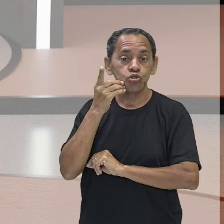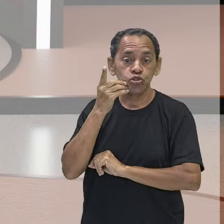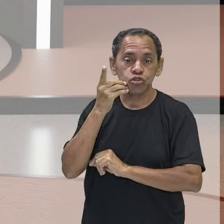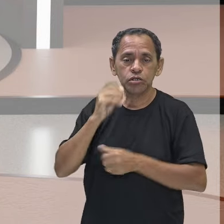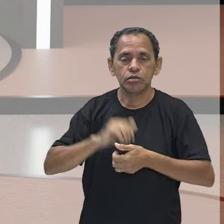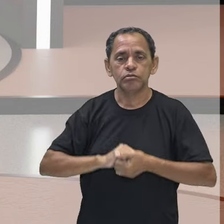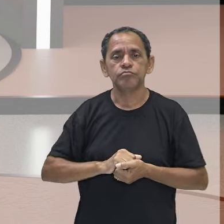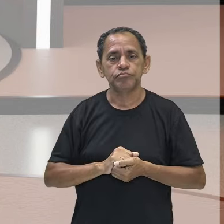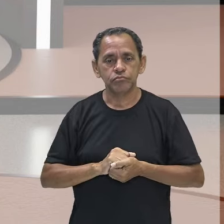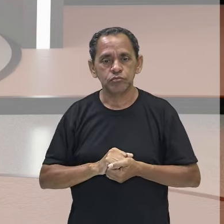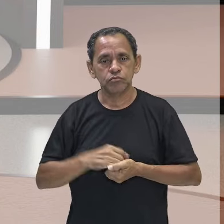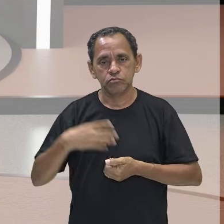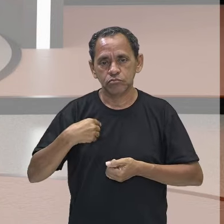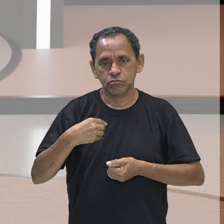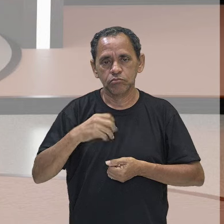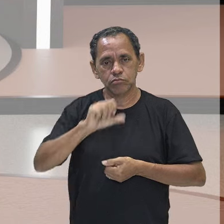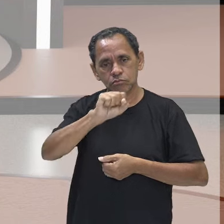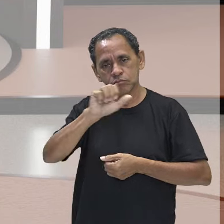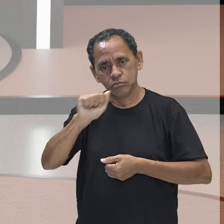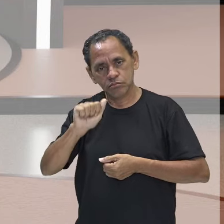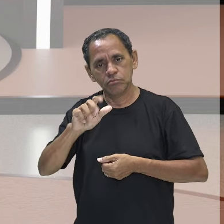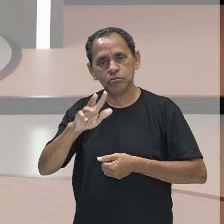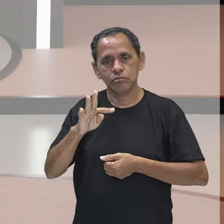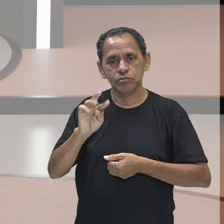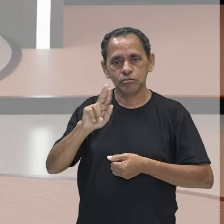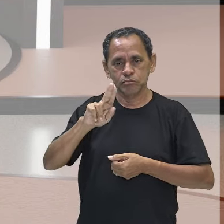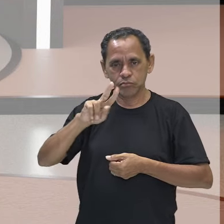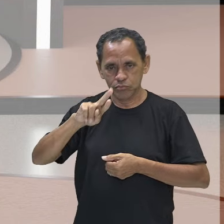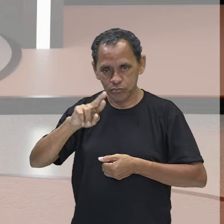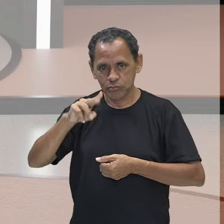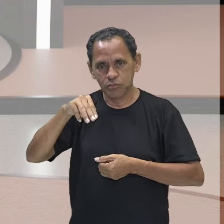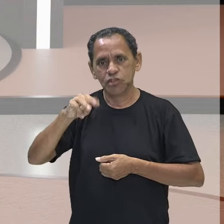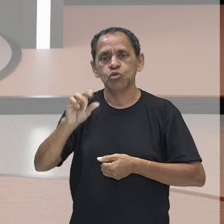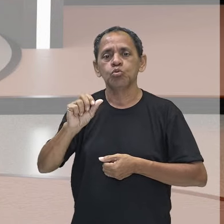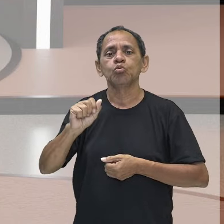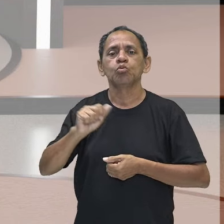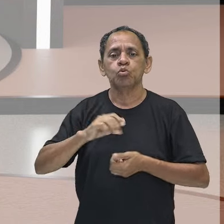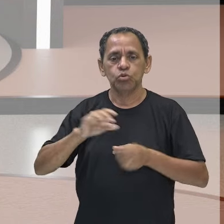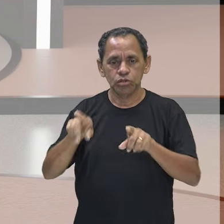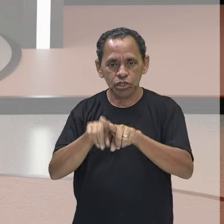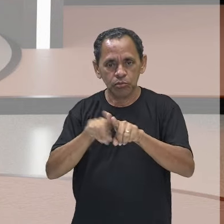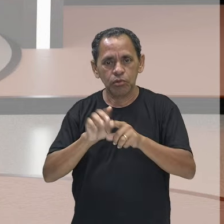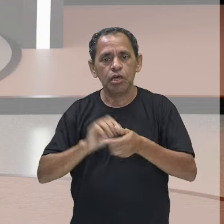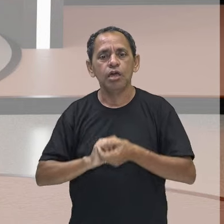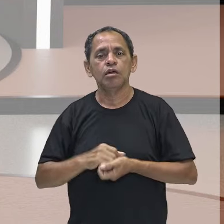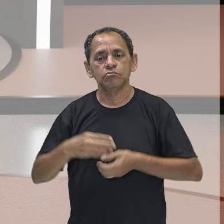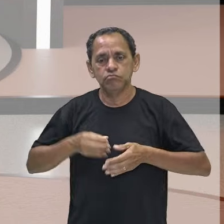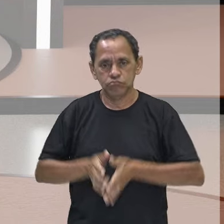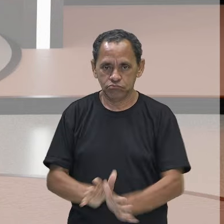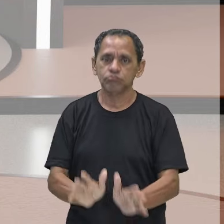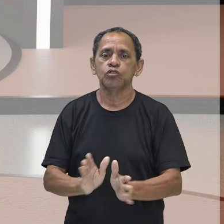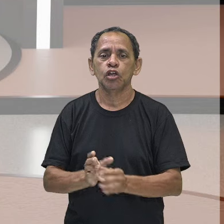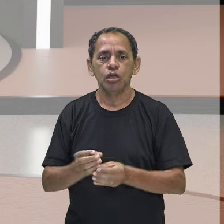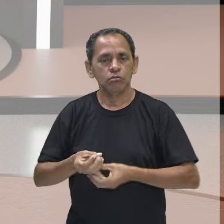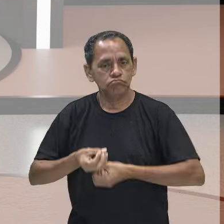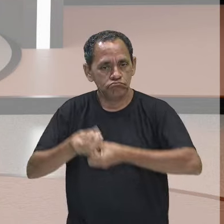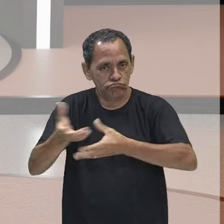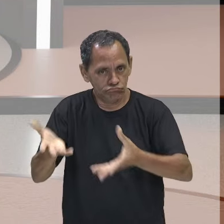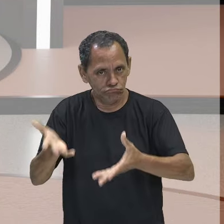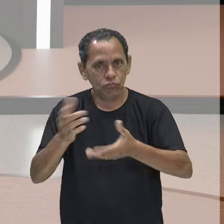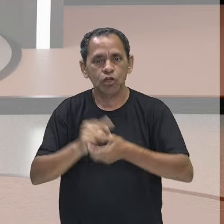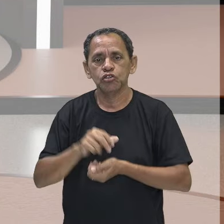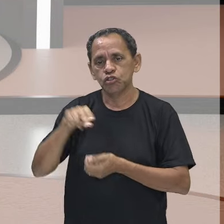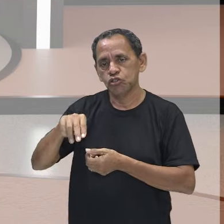Zeus. Filho de Saturno e de Cibele, ao nascer foi doado pela irmã às ninfas da floresta em que